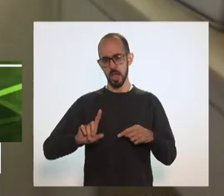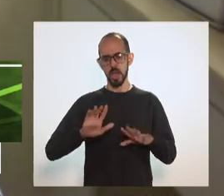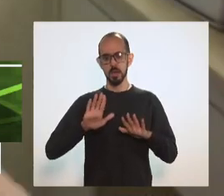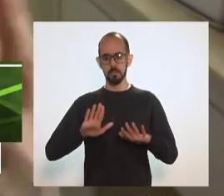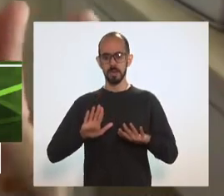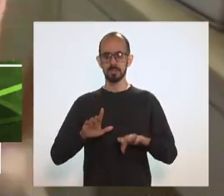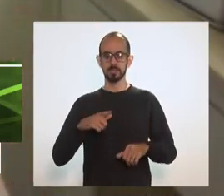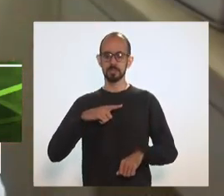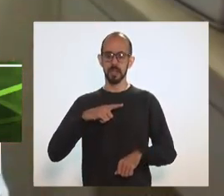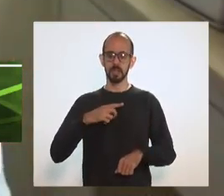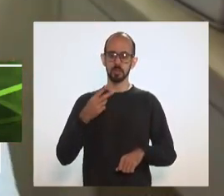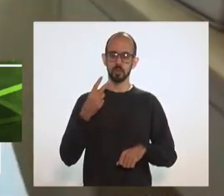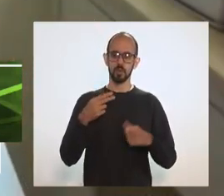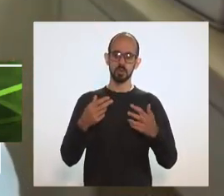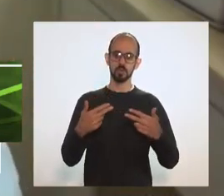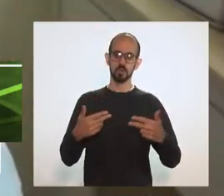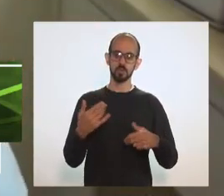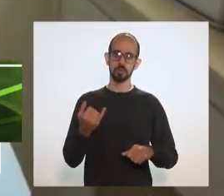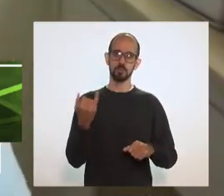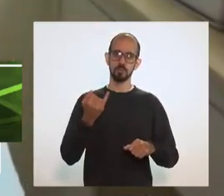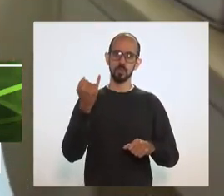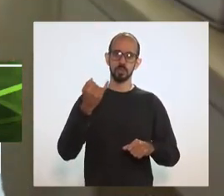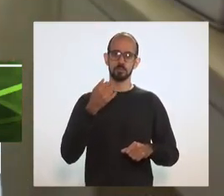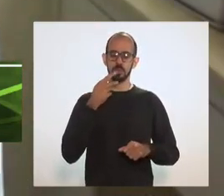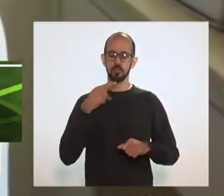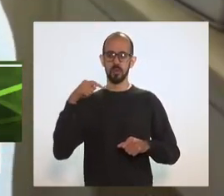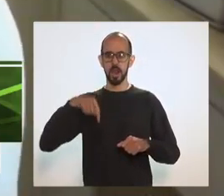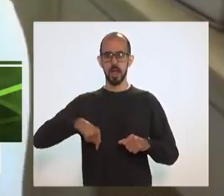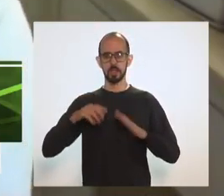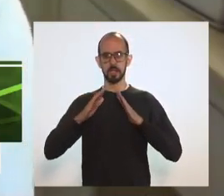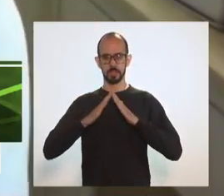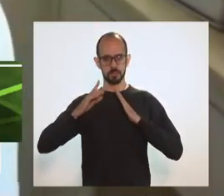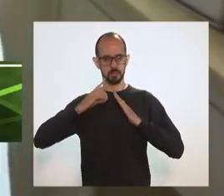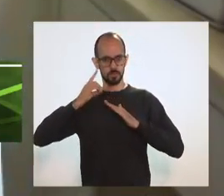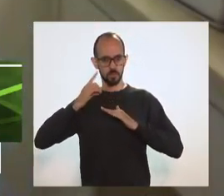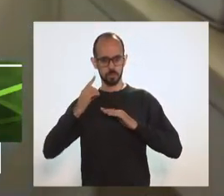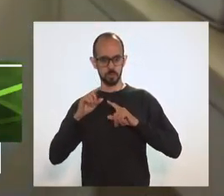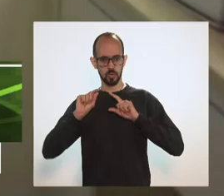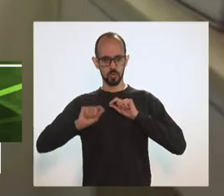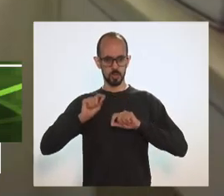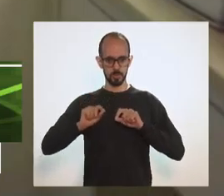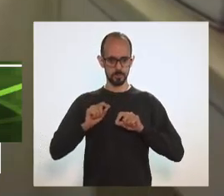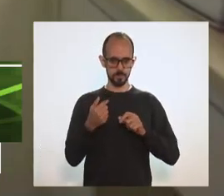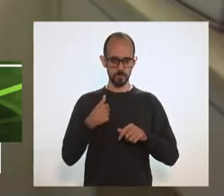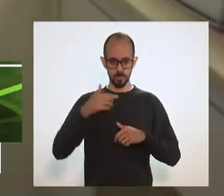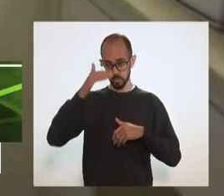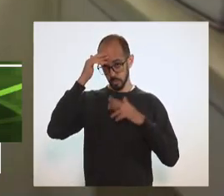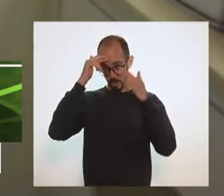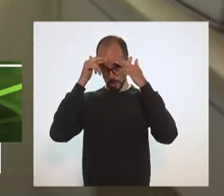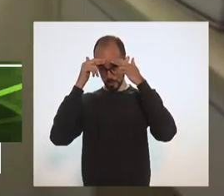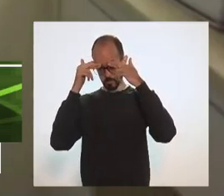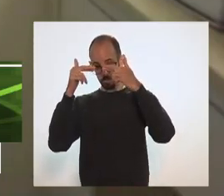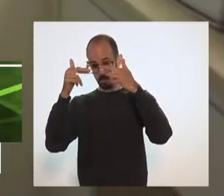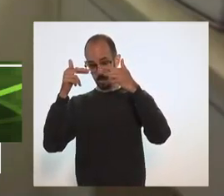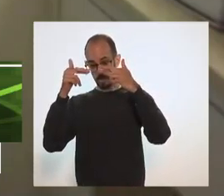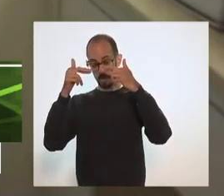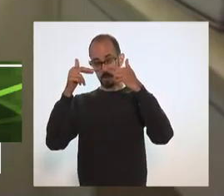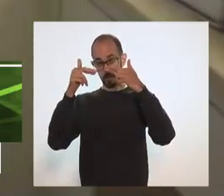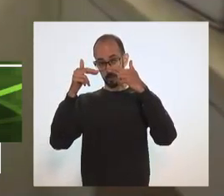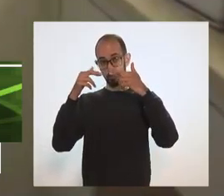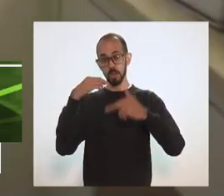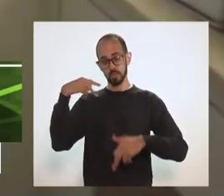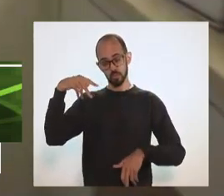exatamente um dia para se comemorar isso, nada mais do que data comemorativa, não é uma